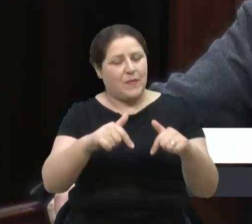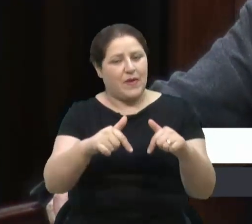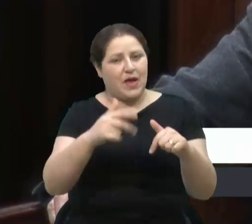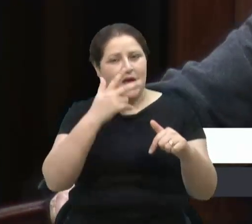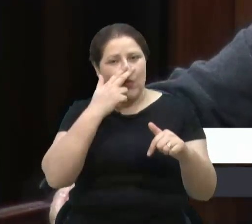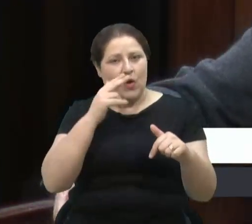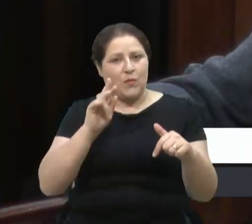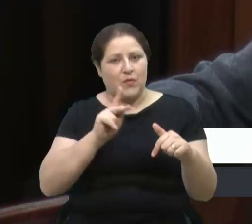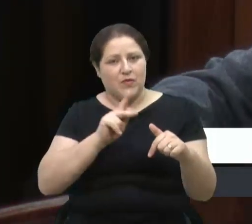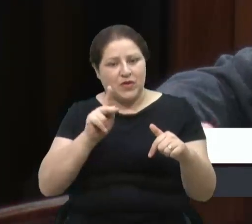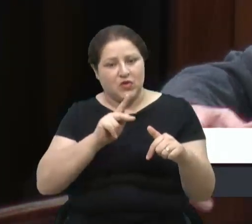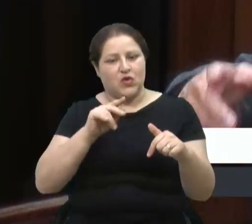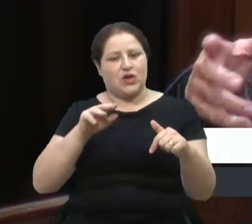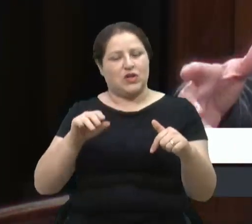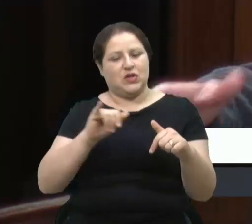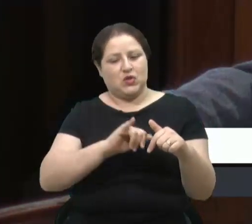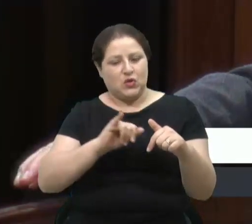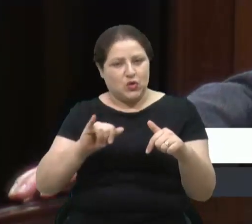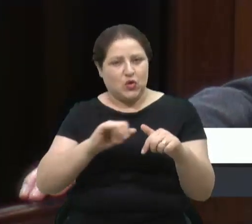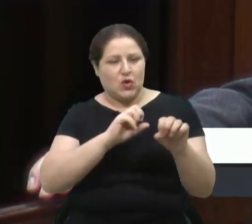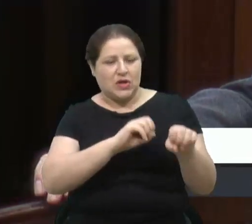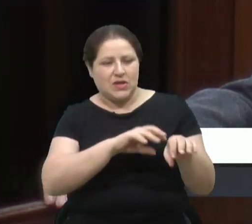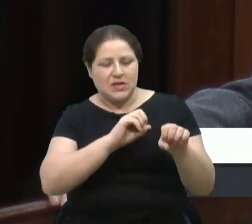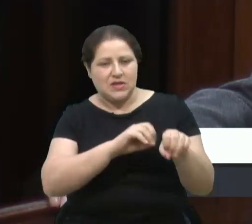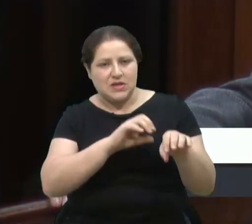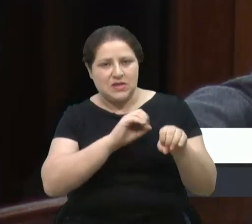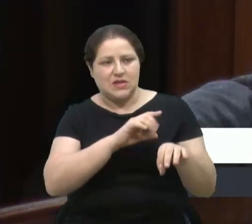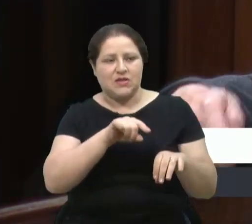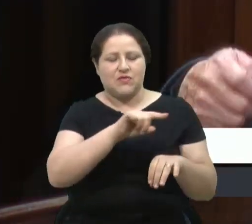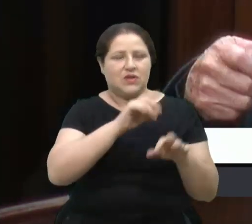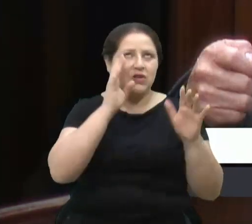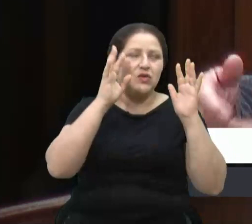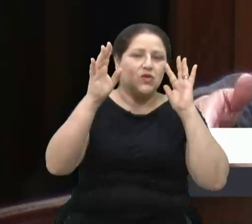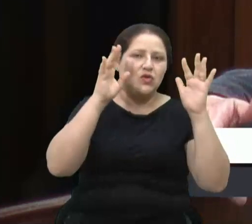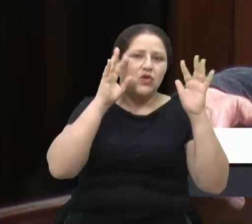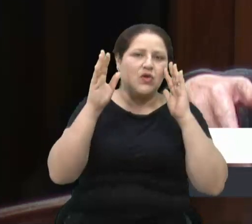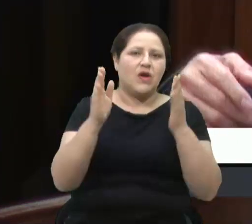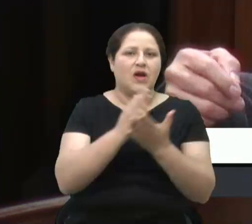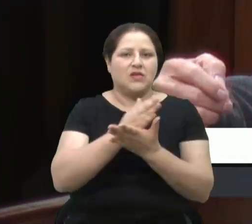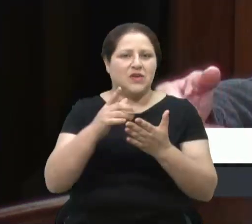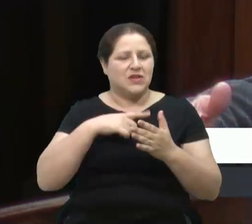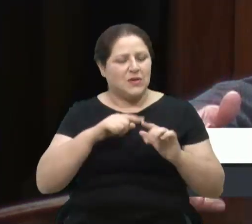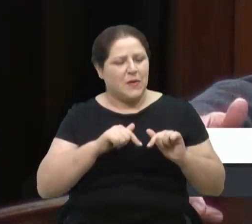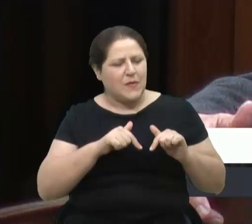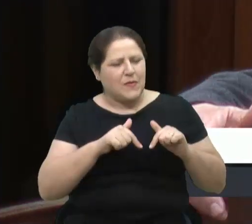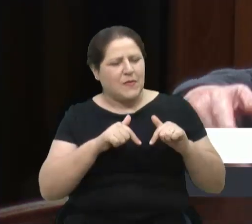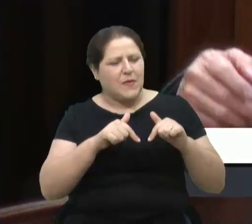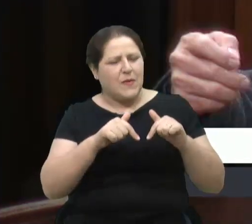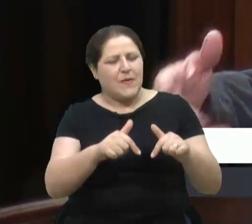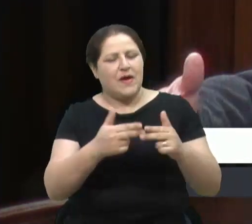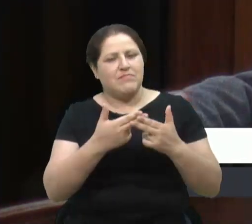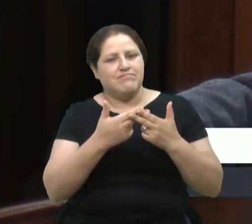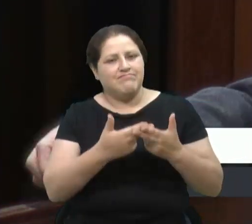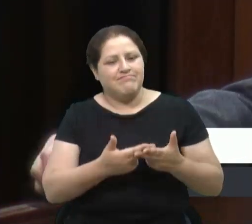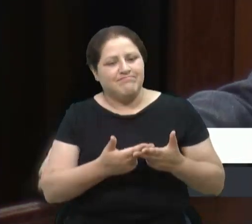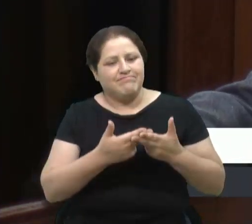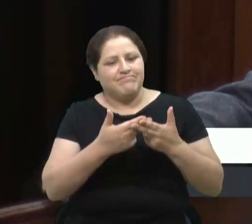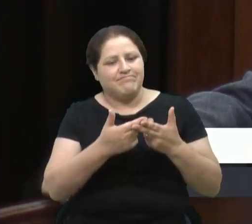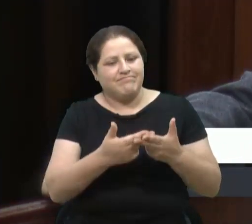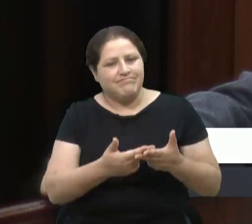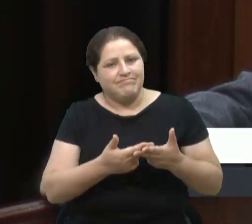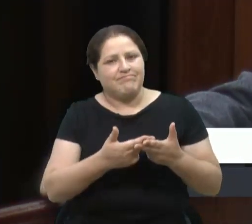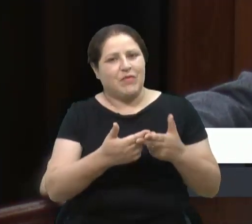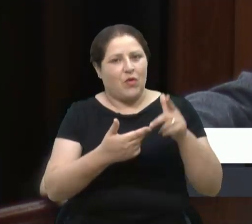instrutores passam para eles porque esse objetivo às vezes com pouco de persistência de um pouco de paciência mas